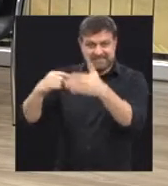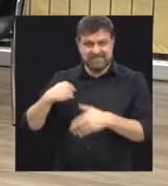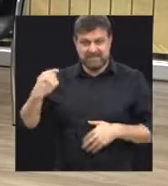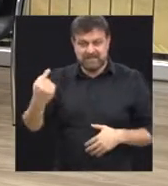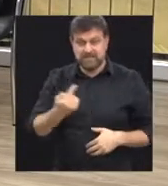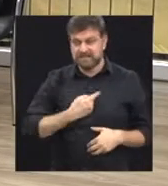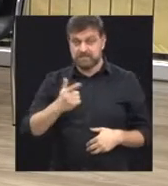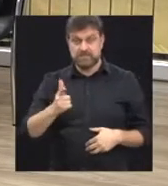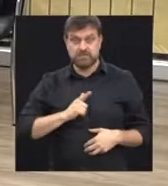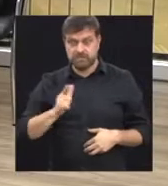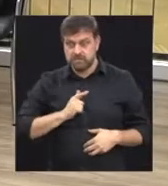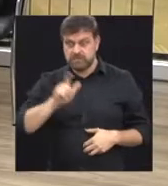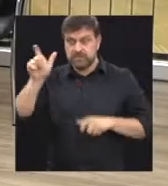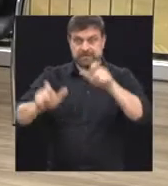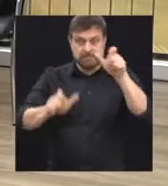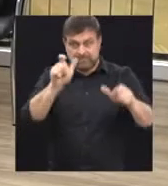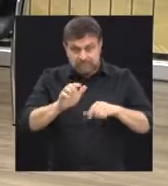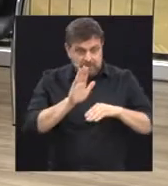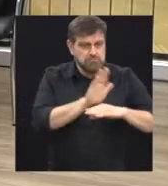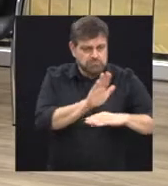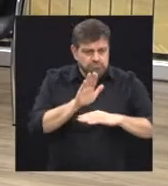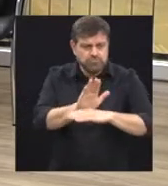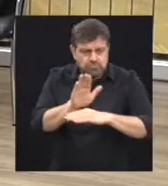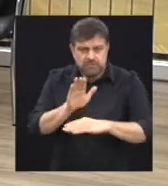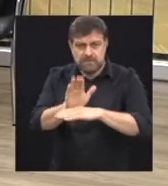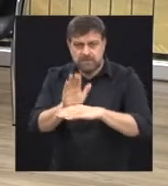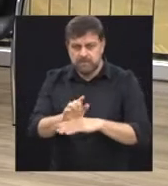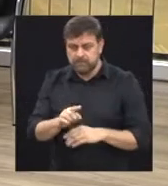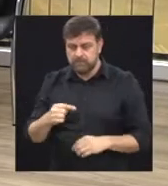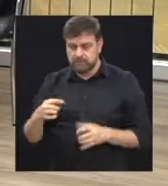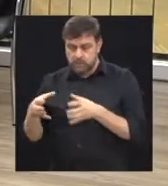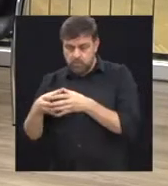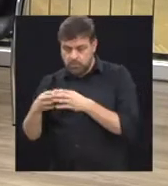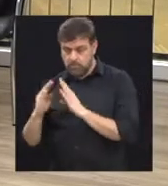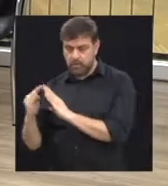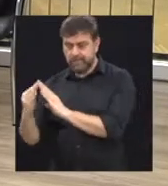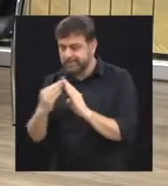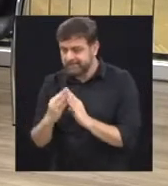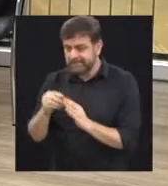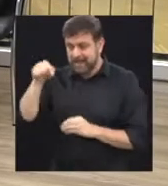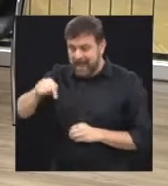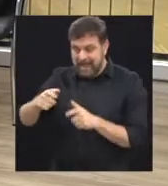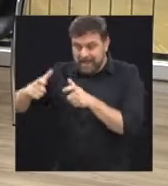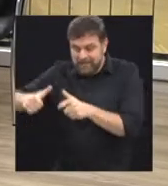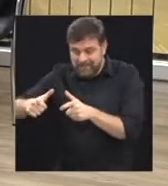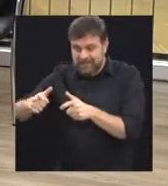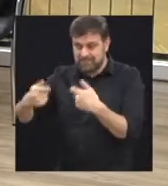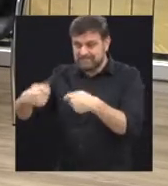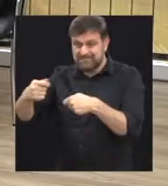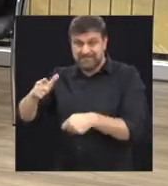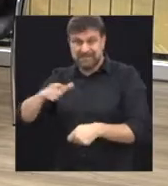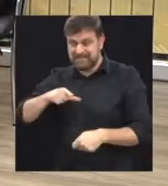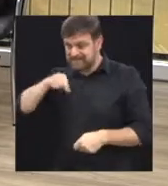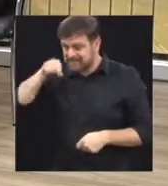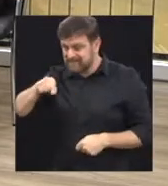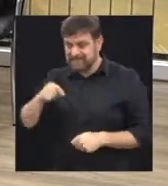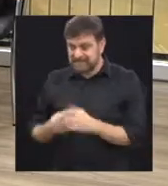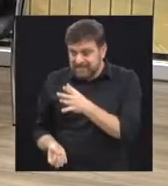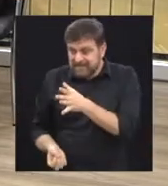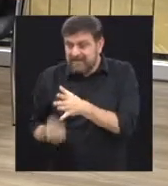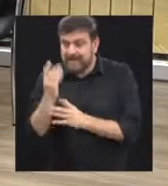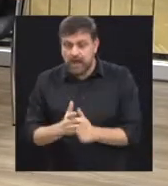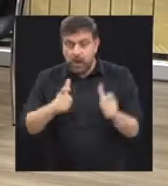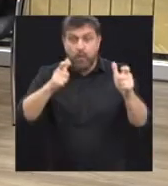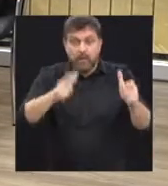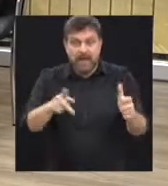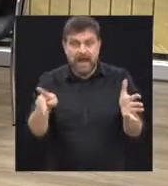estávamos com muita demanda, daí o Alphaville falou-nos, não é possível continuar aqui, você precisa